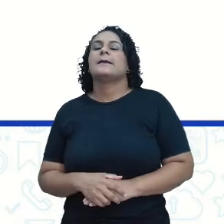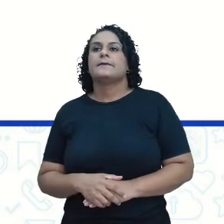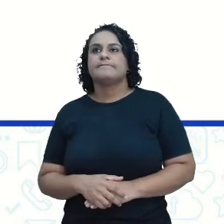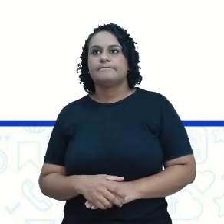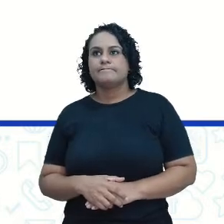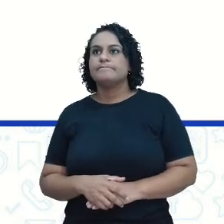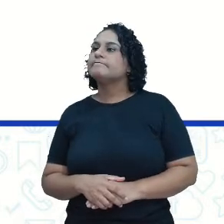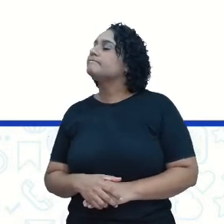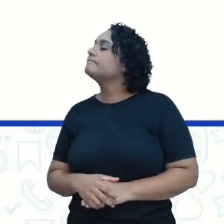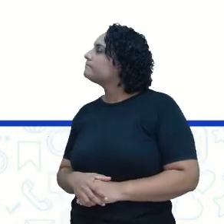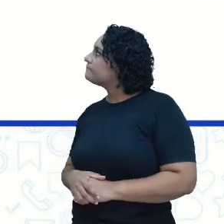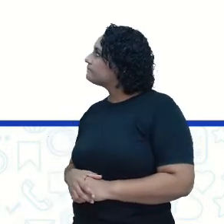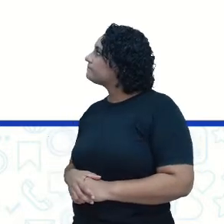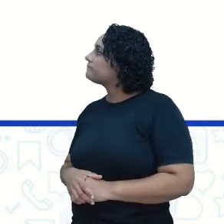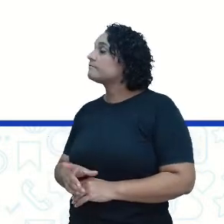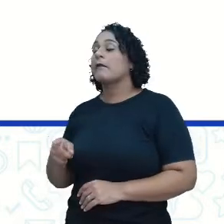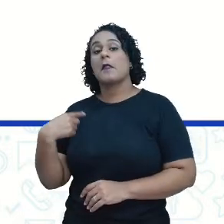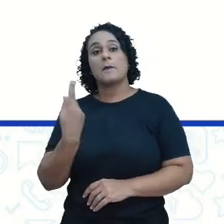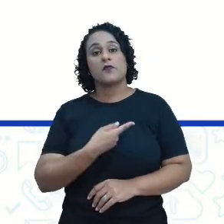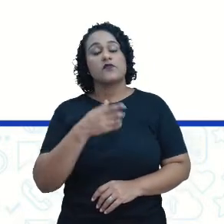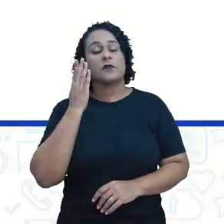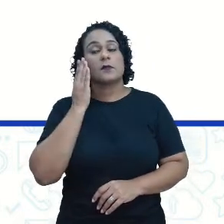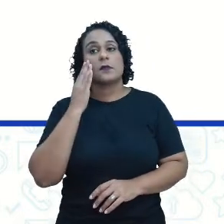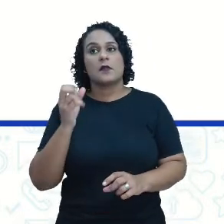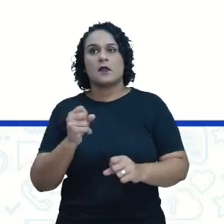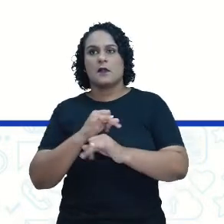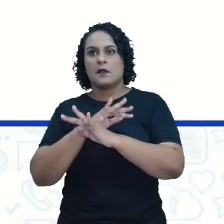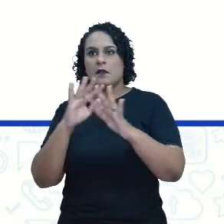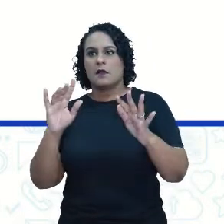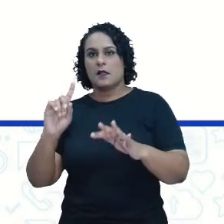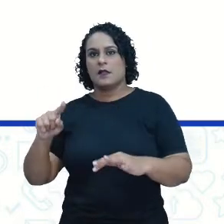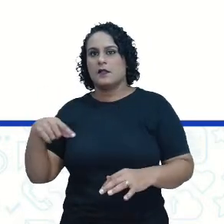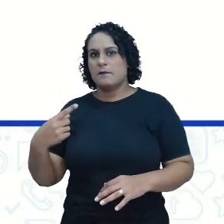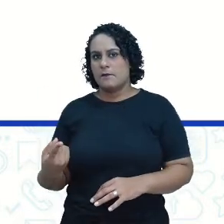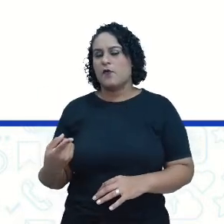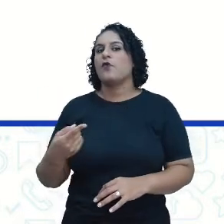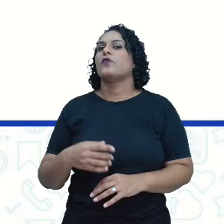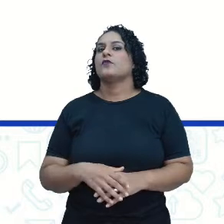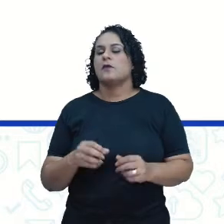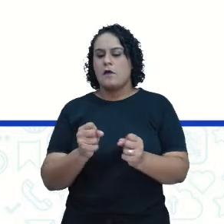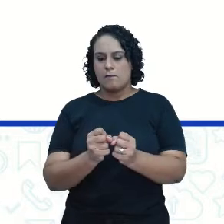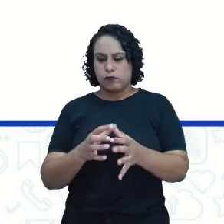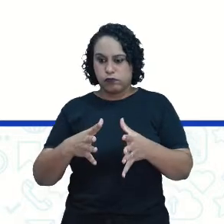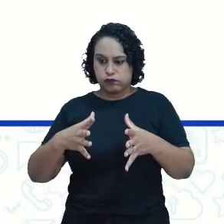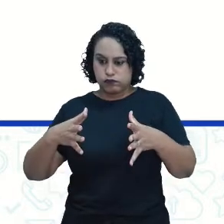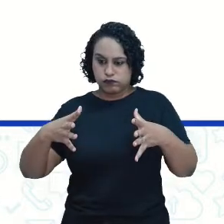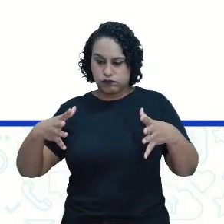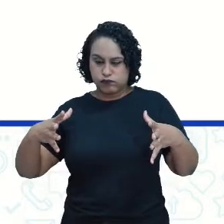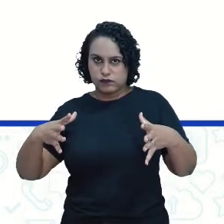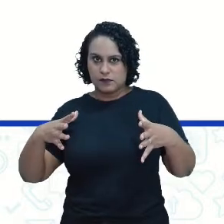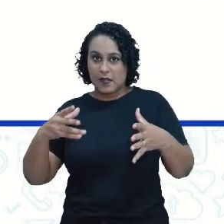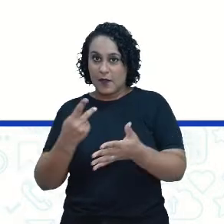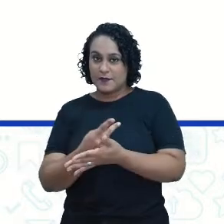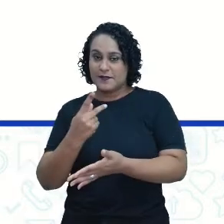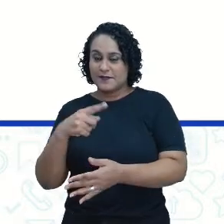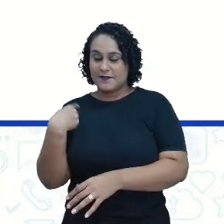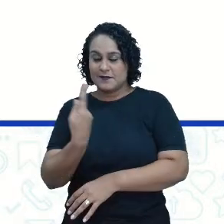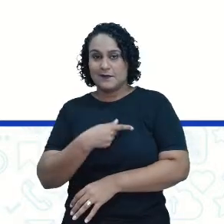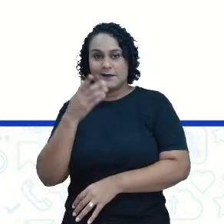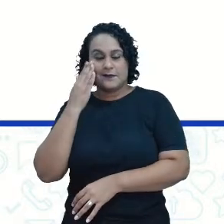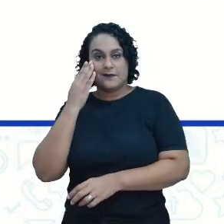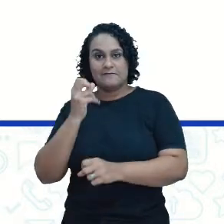Então, gente, para a gente entender, né? Depois que o Big Bang aconteceu, para a gente entender aí